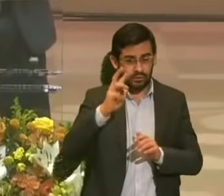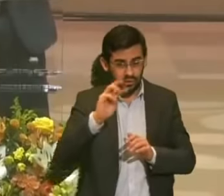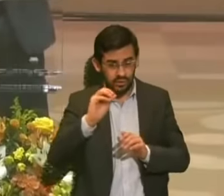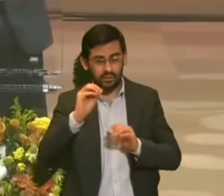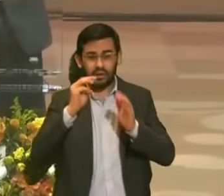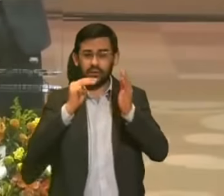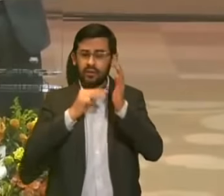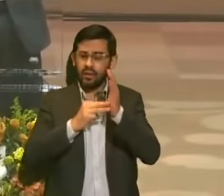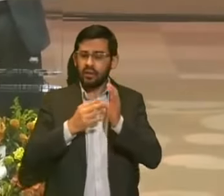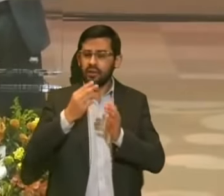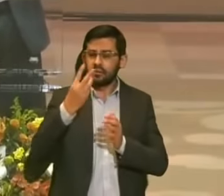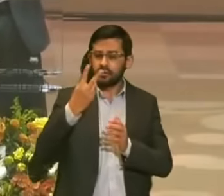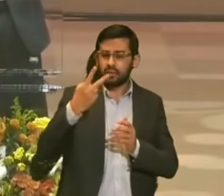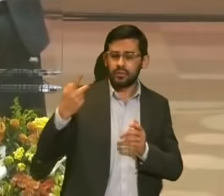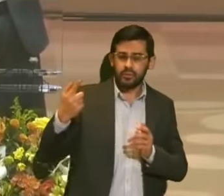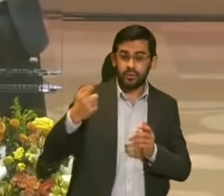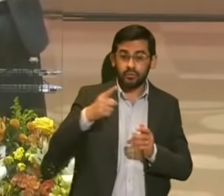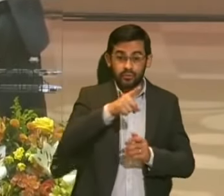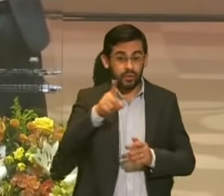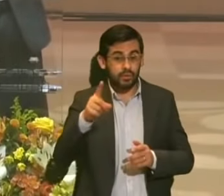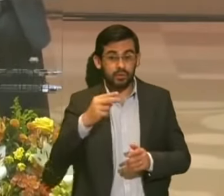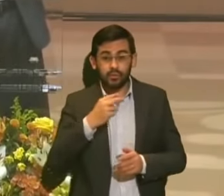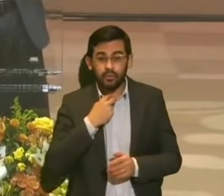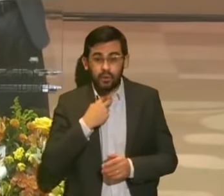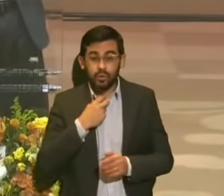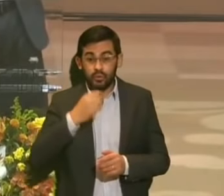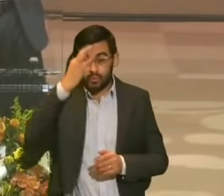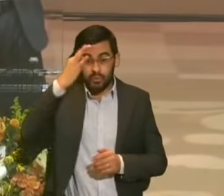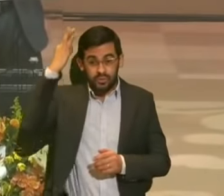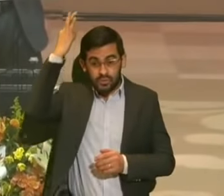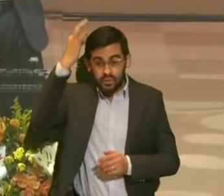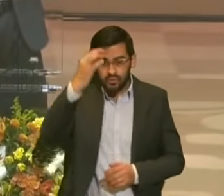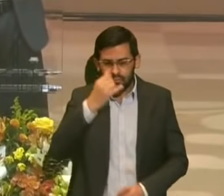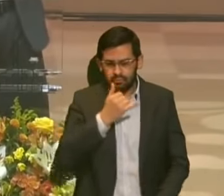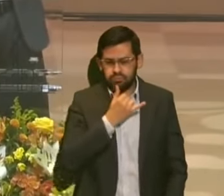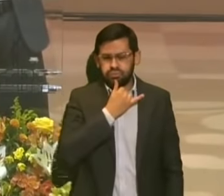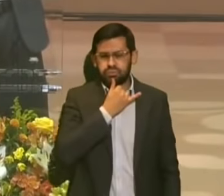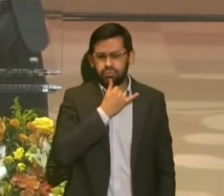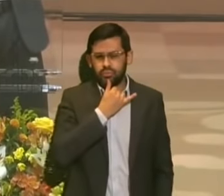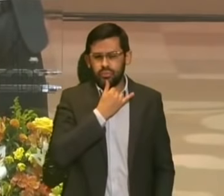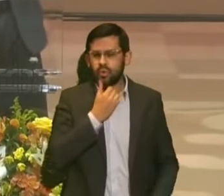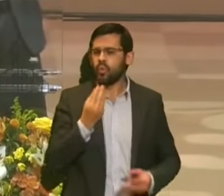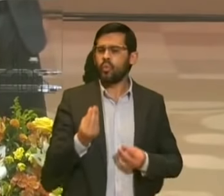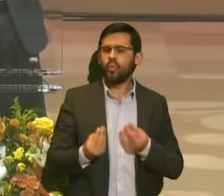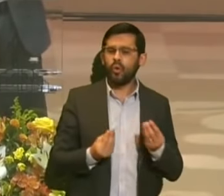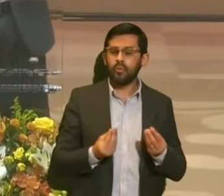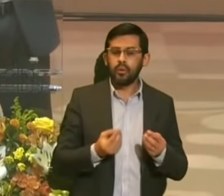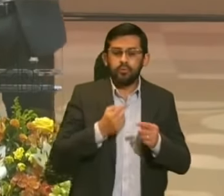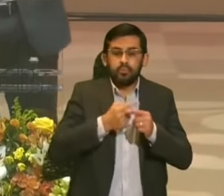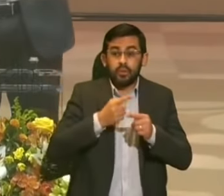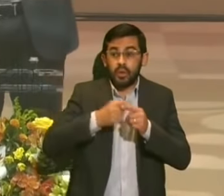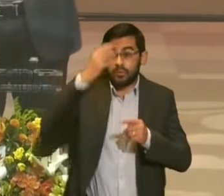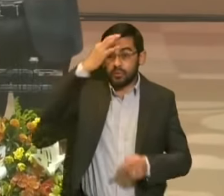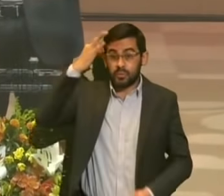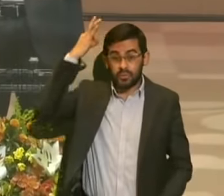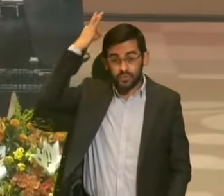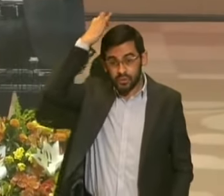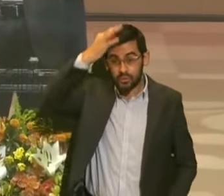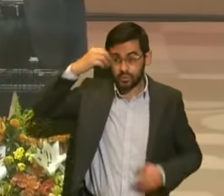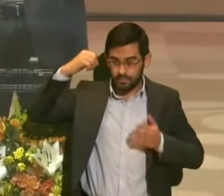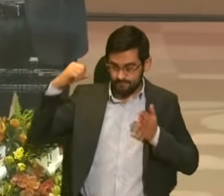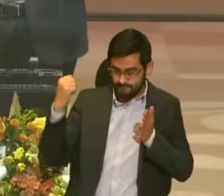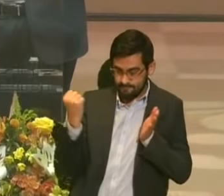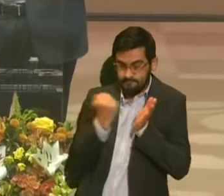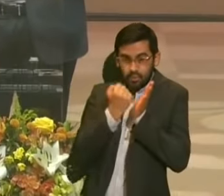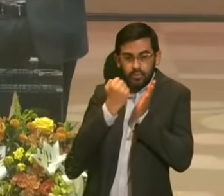não façam com que o Espírito Santo de Deus fique triste. Como? Pois o Espírito é a marca de